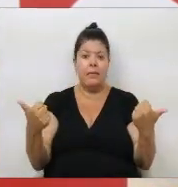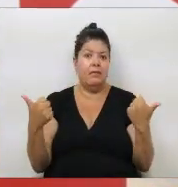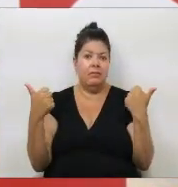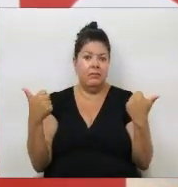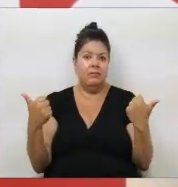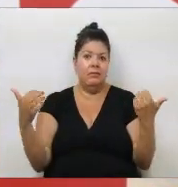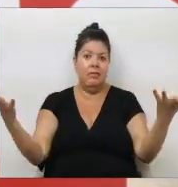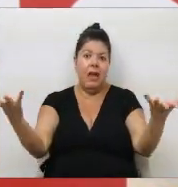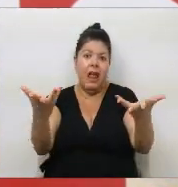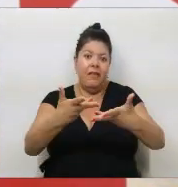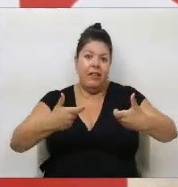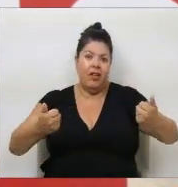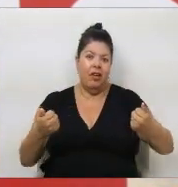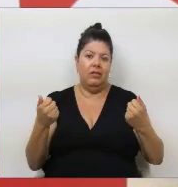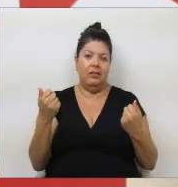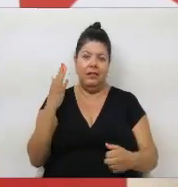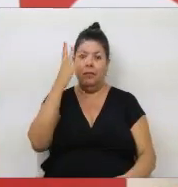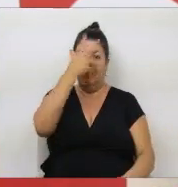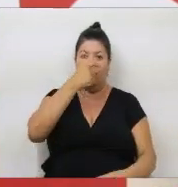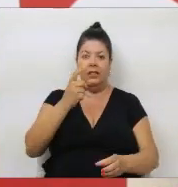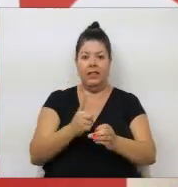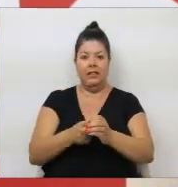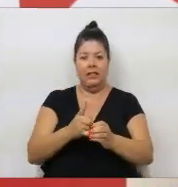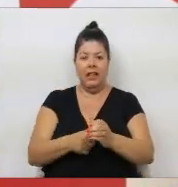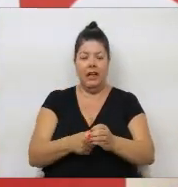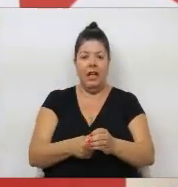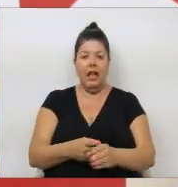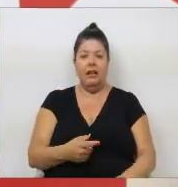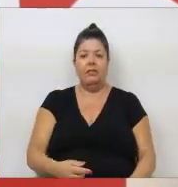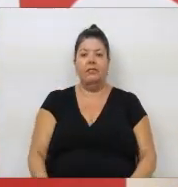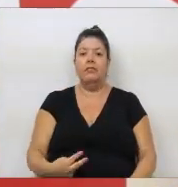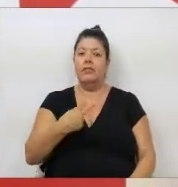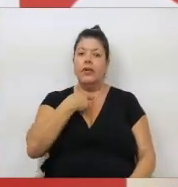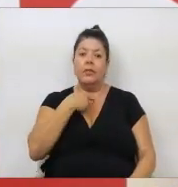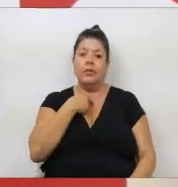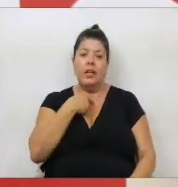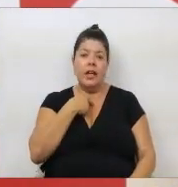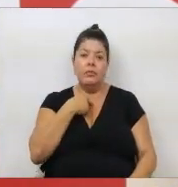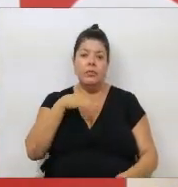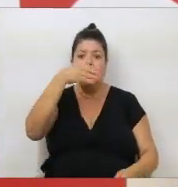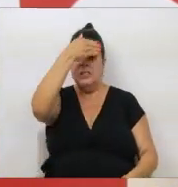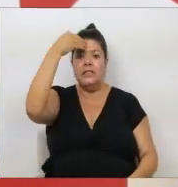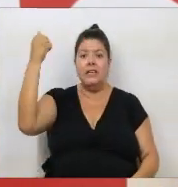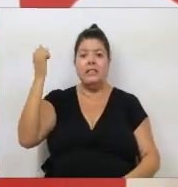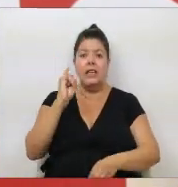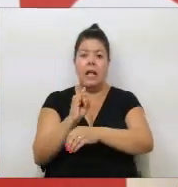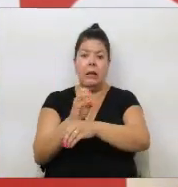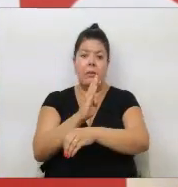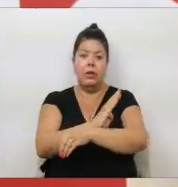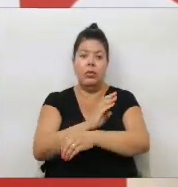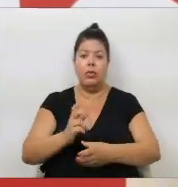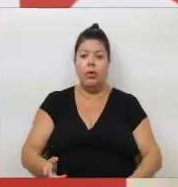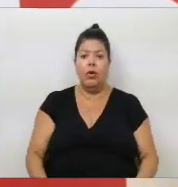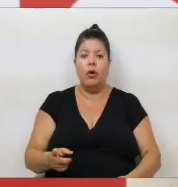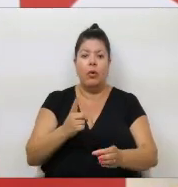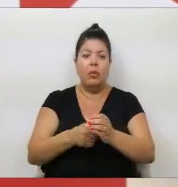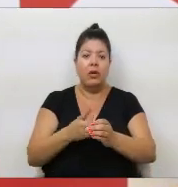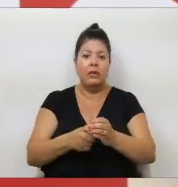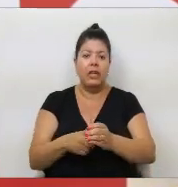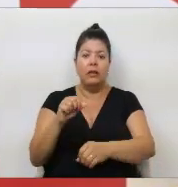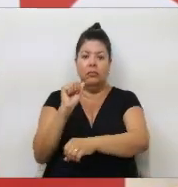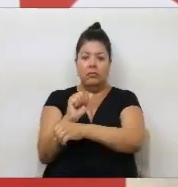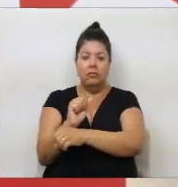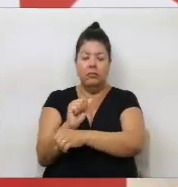uma natureza bela, mas nós não podemos deixar Imbituba se transformar numa cidade de pedra. Ela tem que ser uma cidade viva,